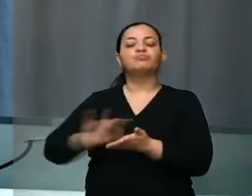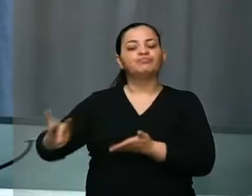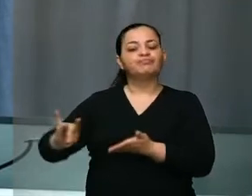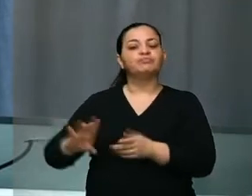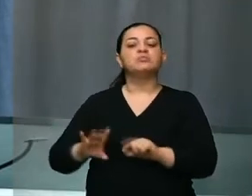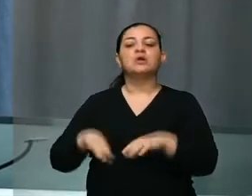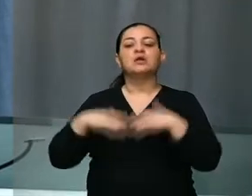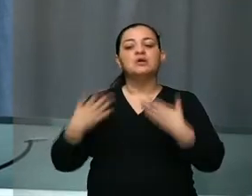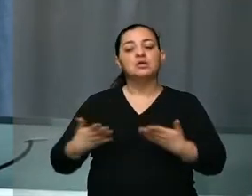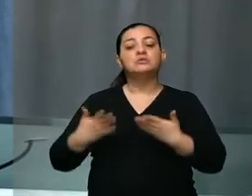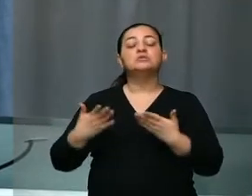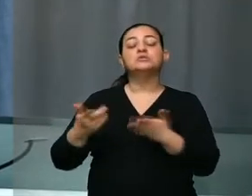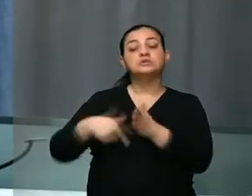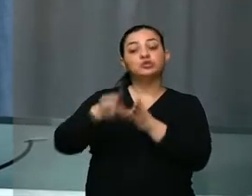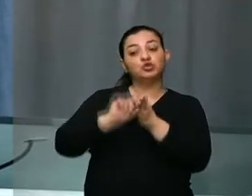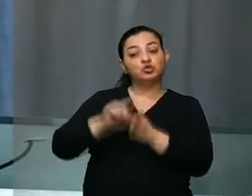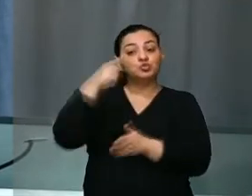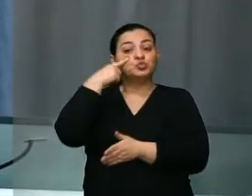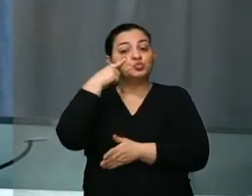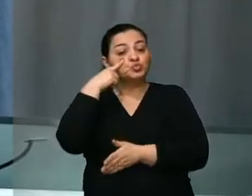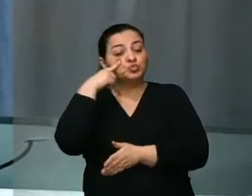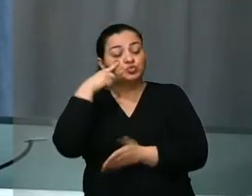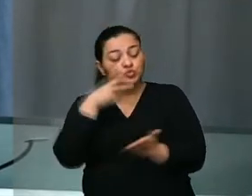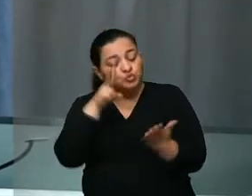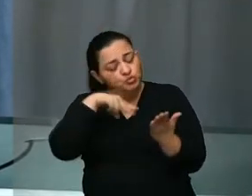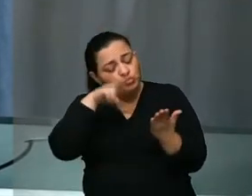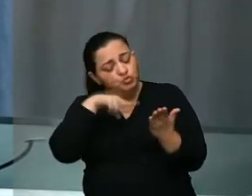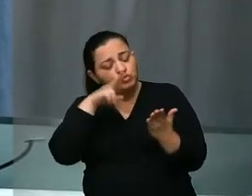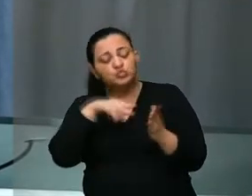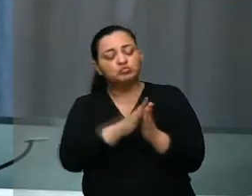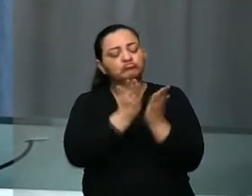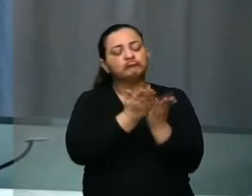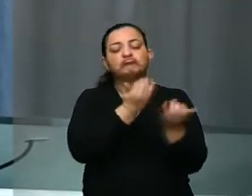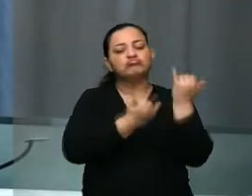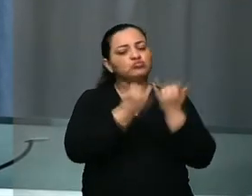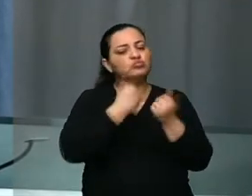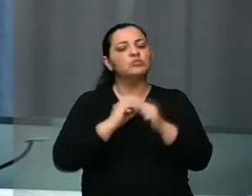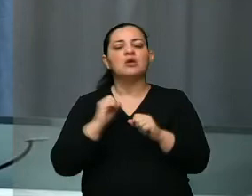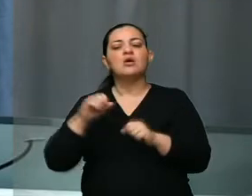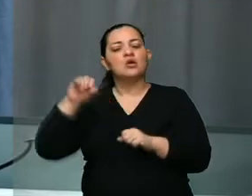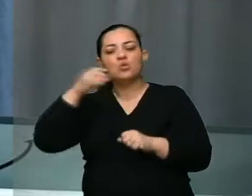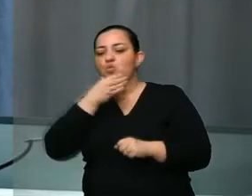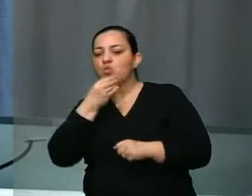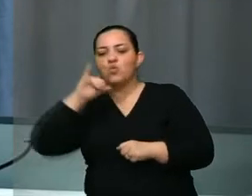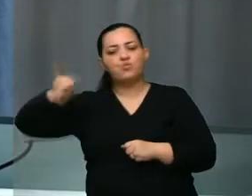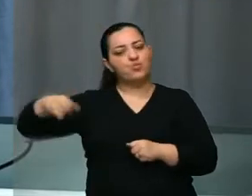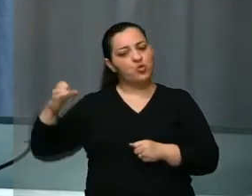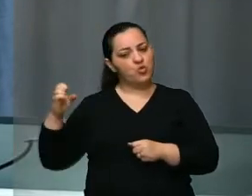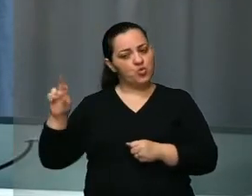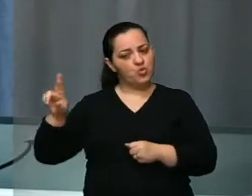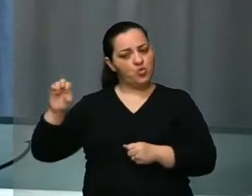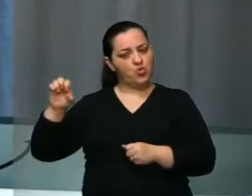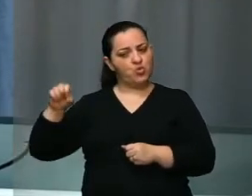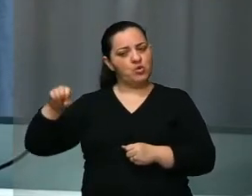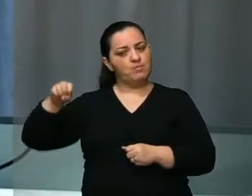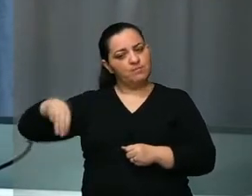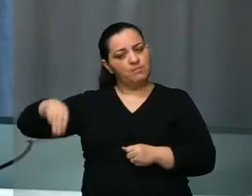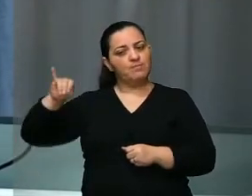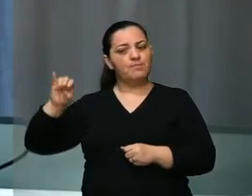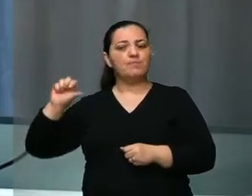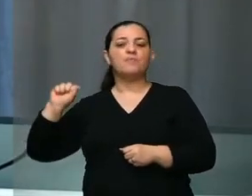antes você vai ver que jeremias a bíblia diz que ele madrugava ensinando